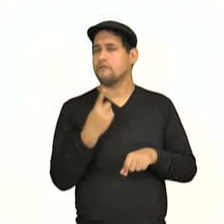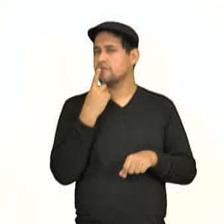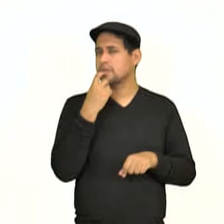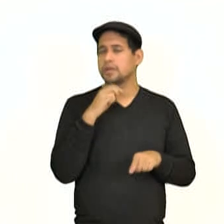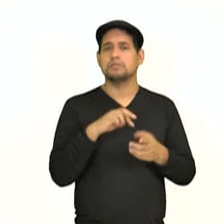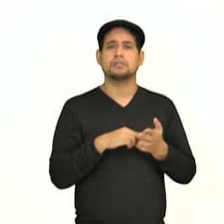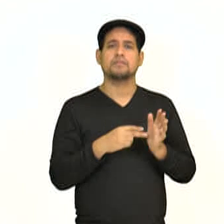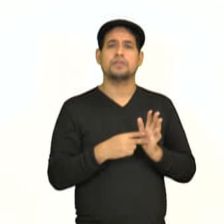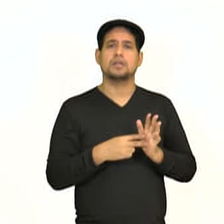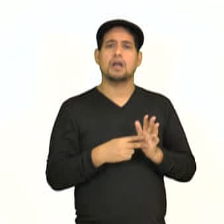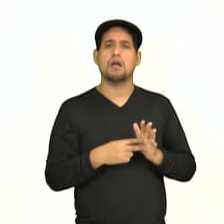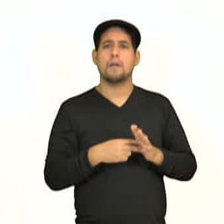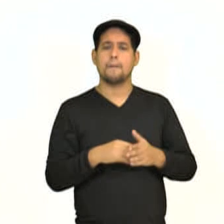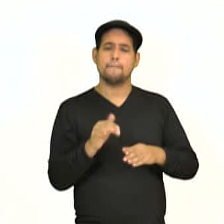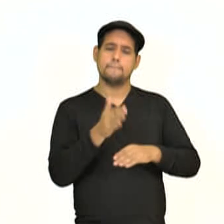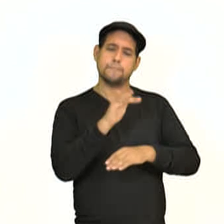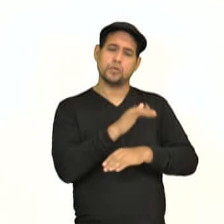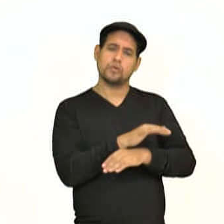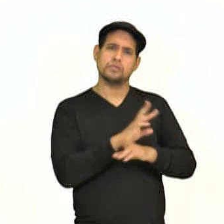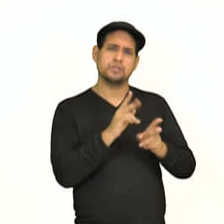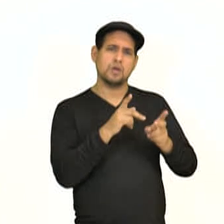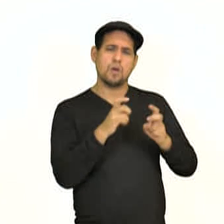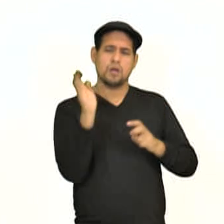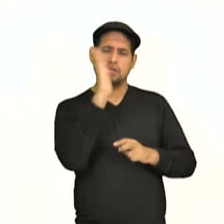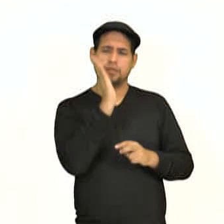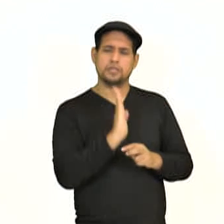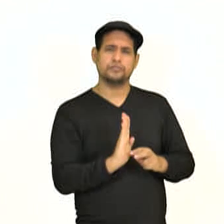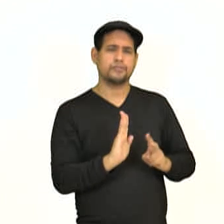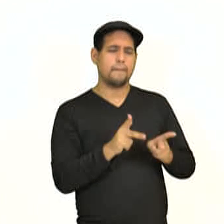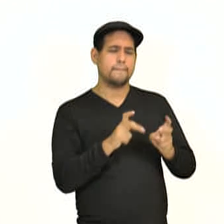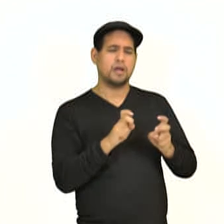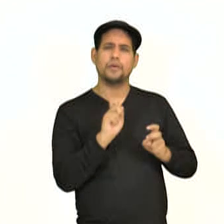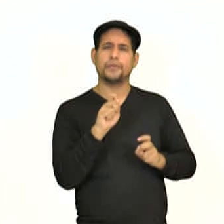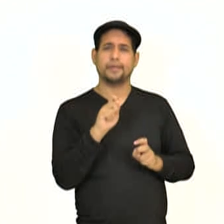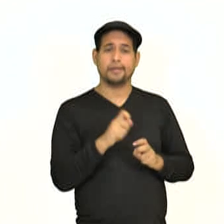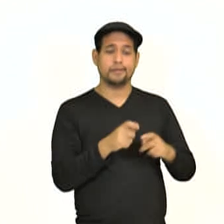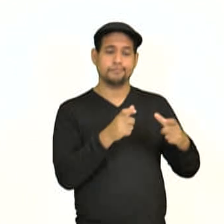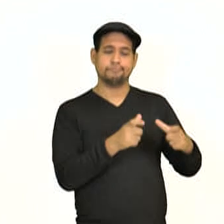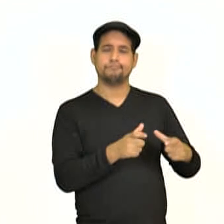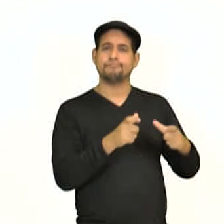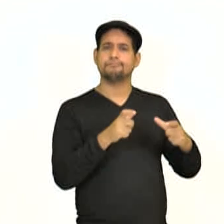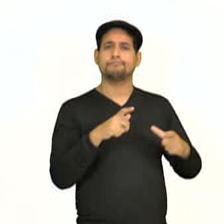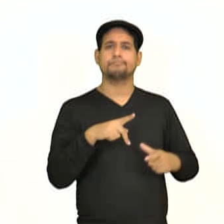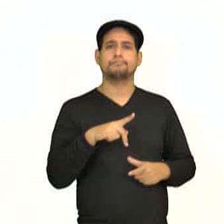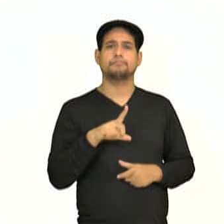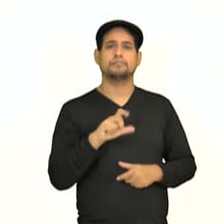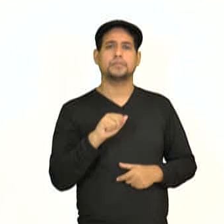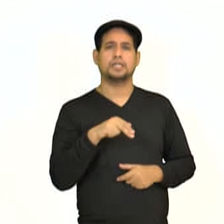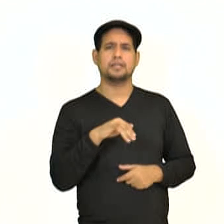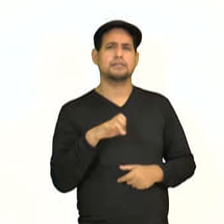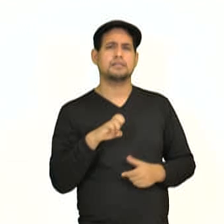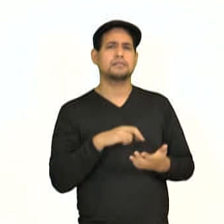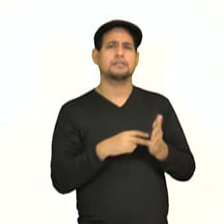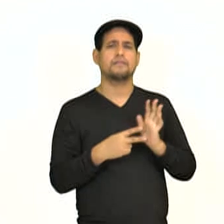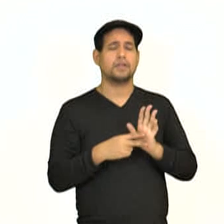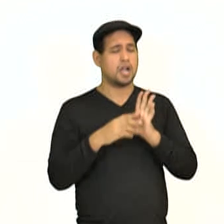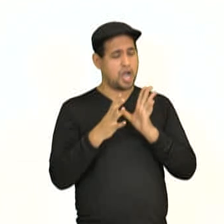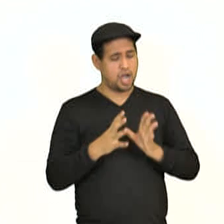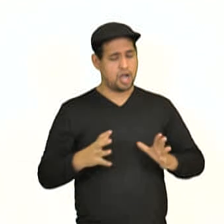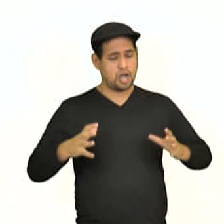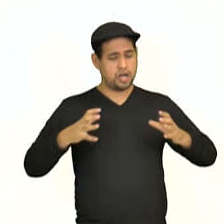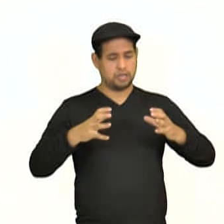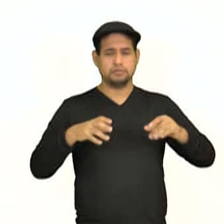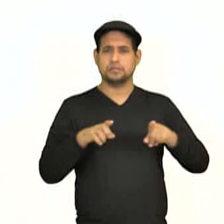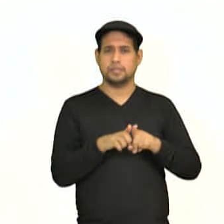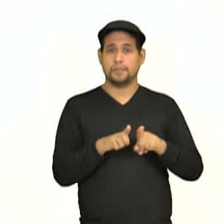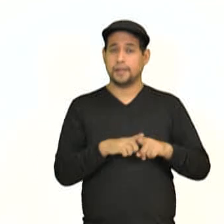montanhas. Então, quando você olha o território brasileiro, você já percebe que a região planície é muito grande, a